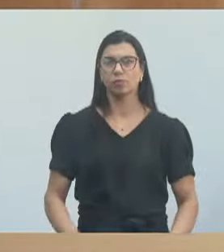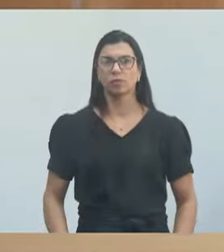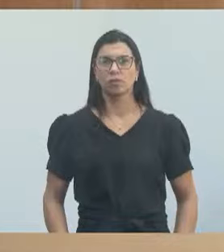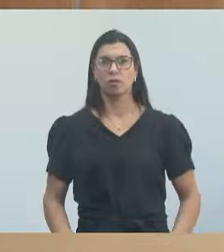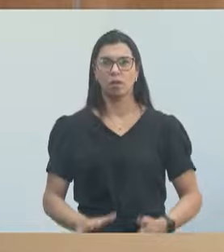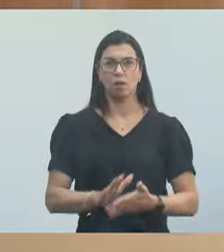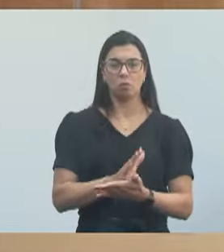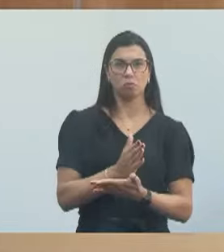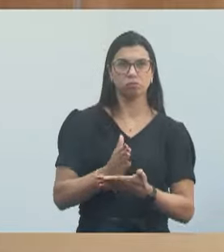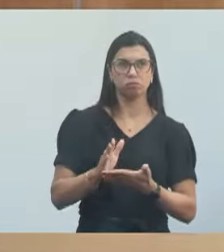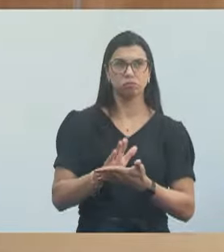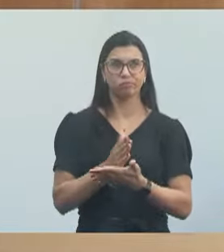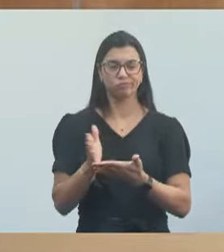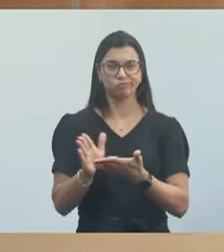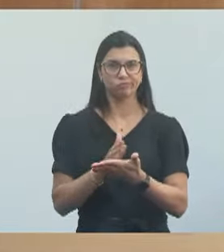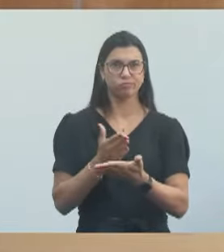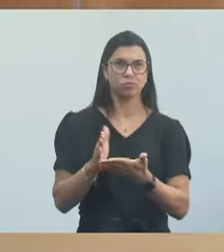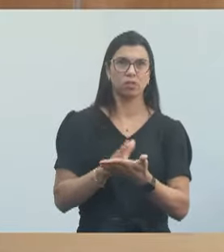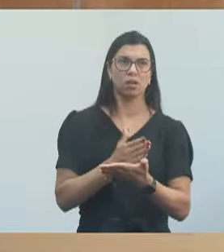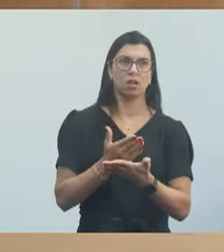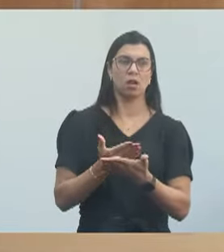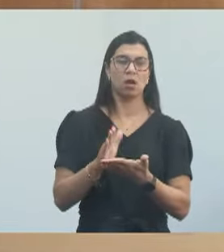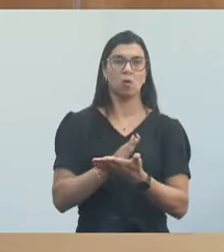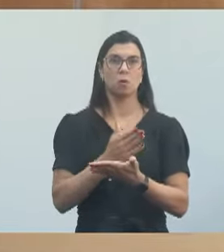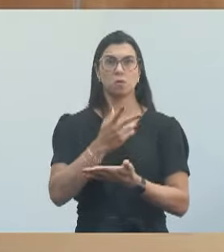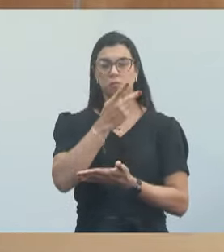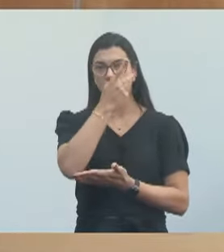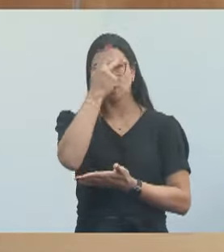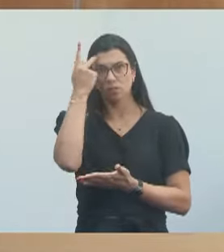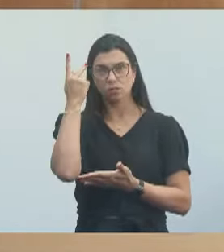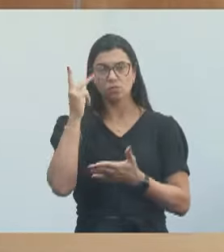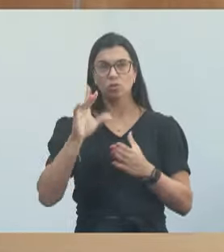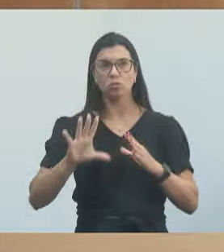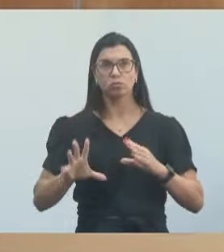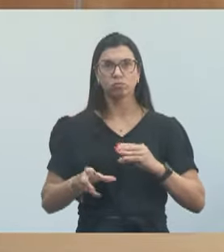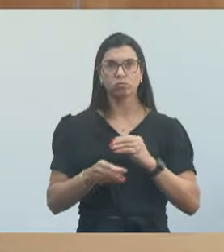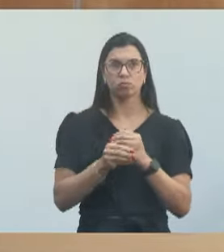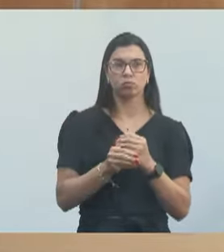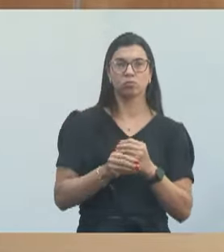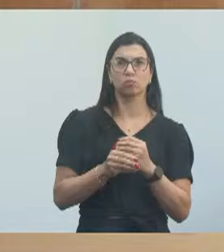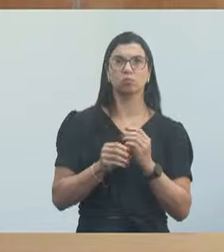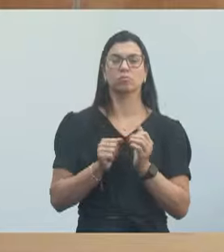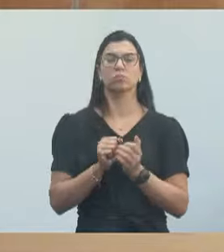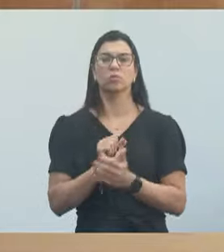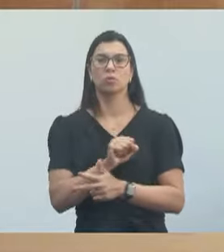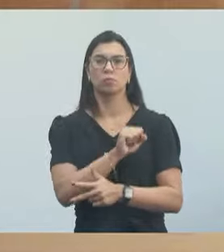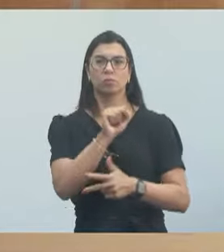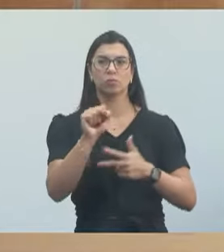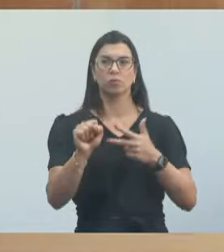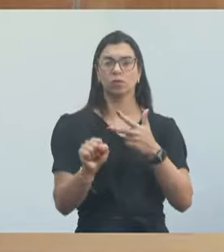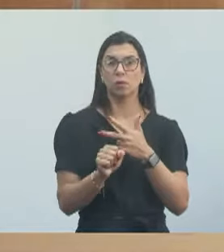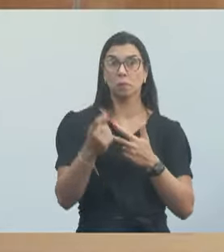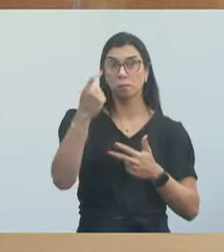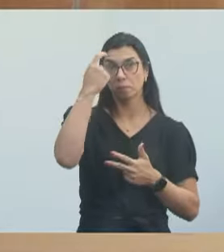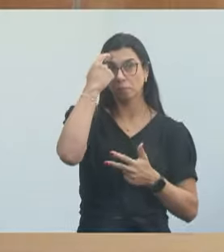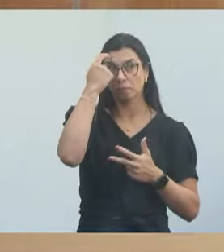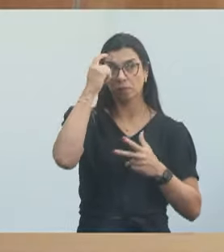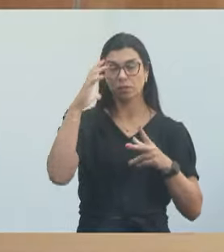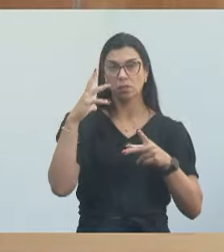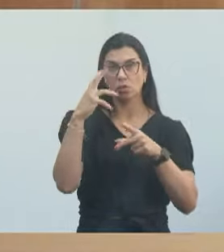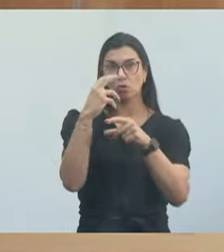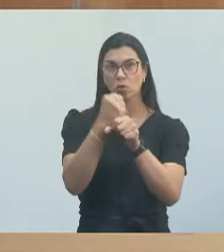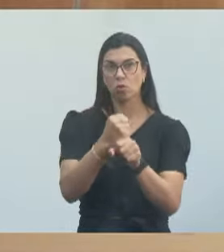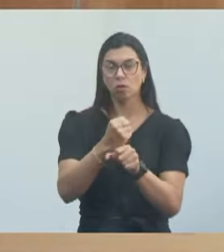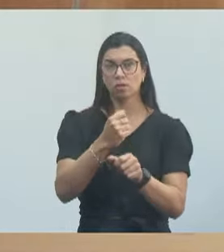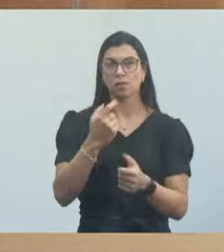algumas pastas, algumas pessoas que compõem o poder executivo para pensar na cidade como um todo